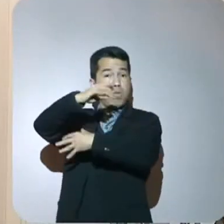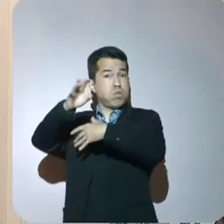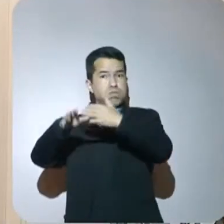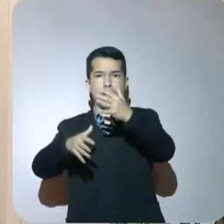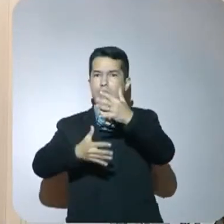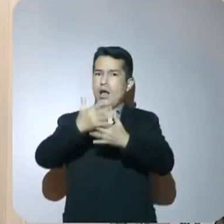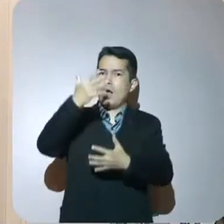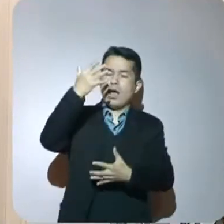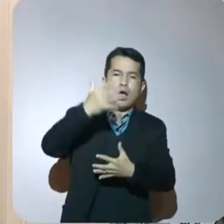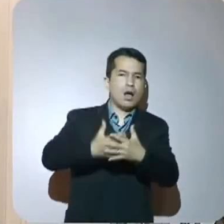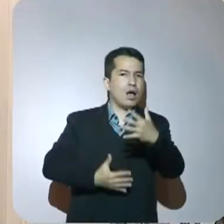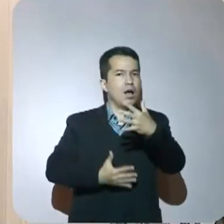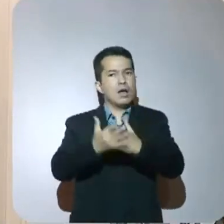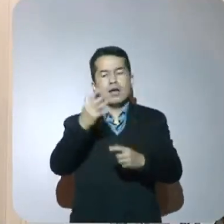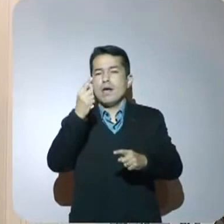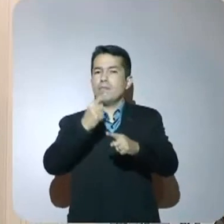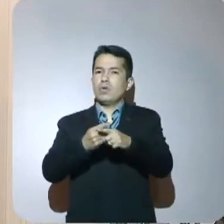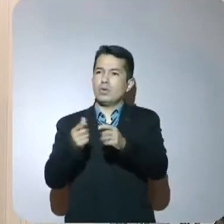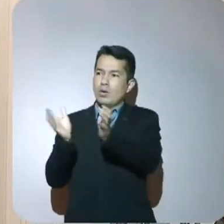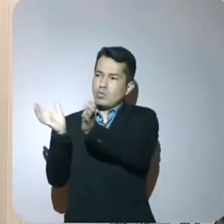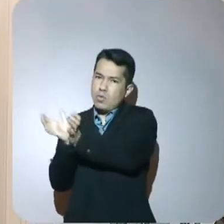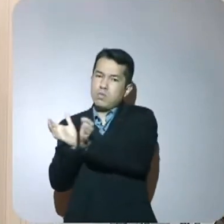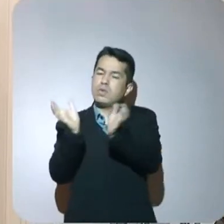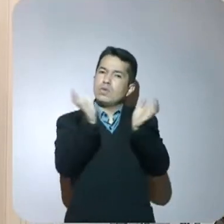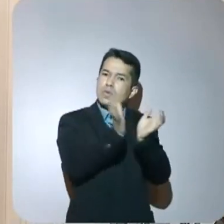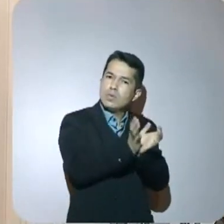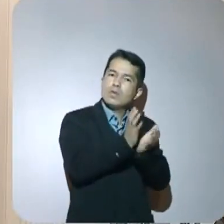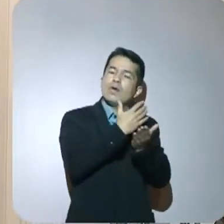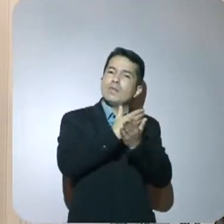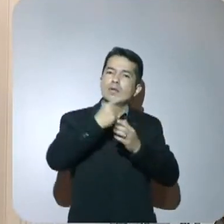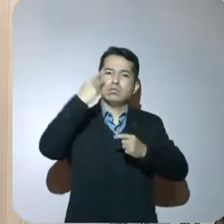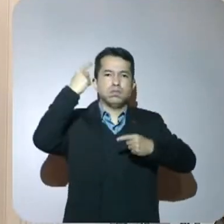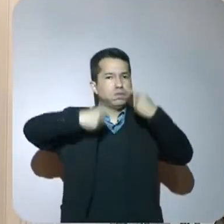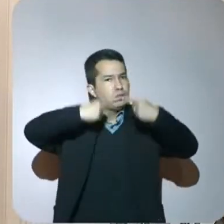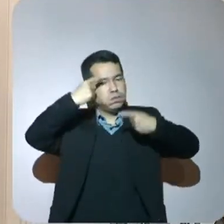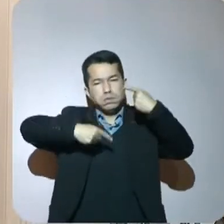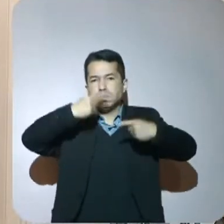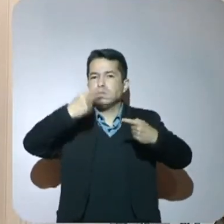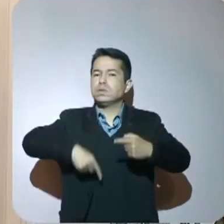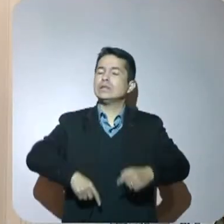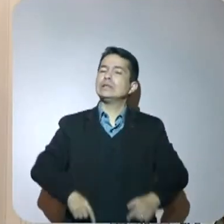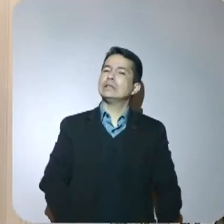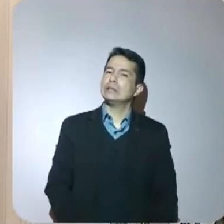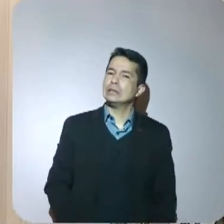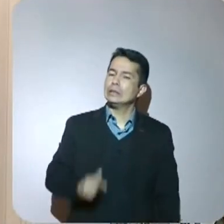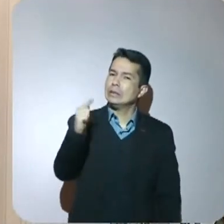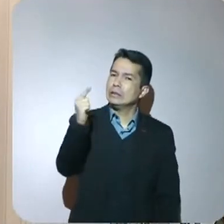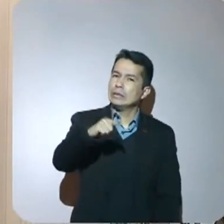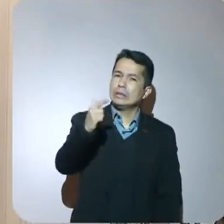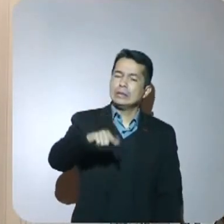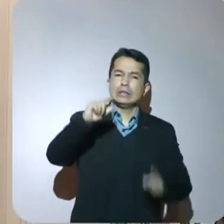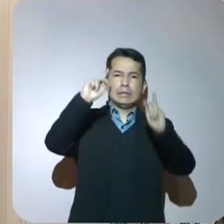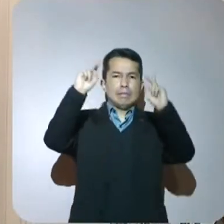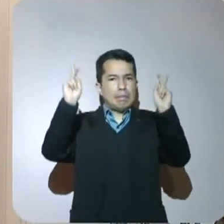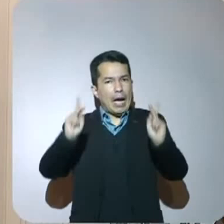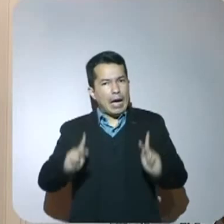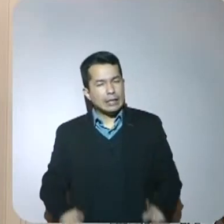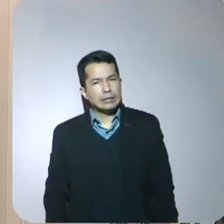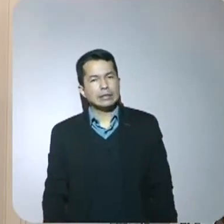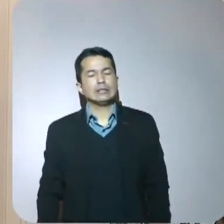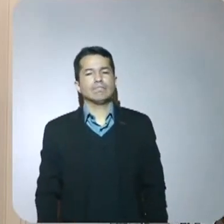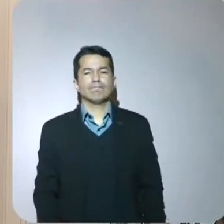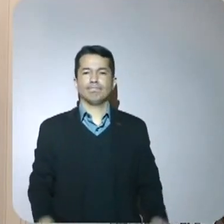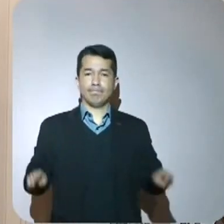terra prometida, se perde no meio de pequenas coisas. Uma das coisas que tem me impressionado é que